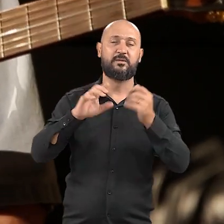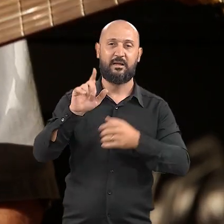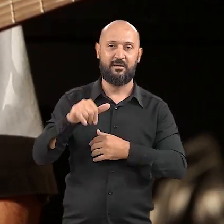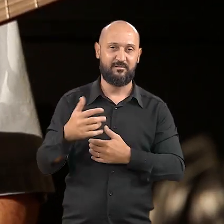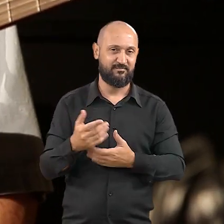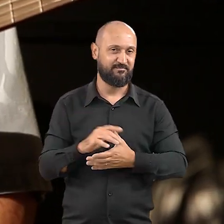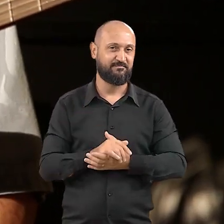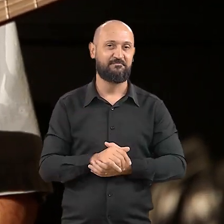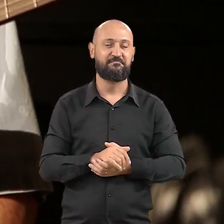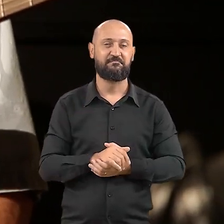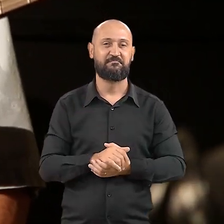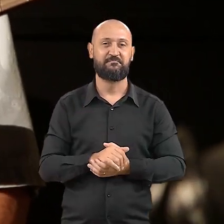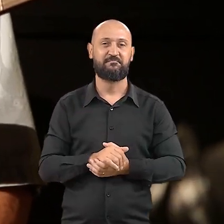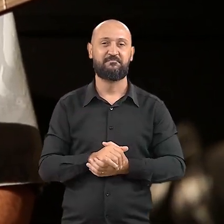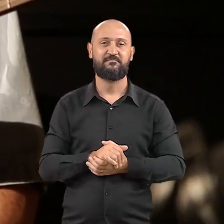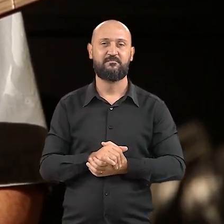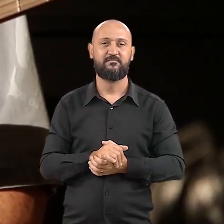Assim,